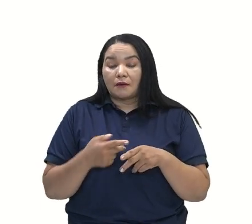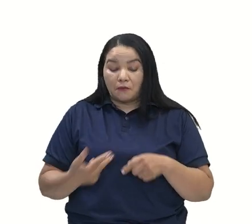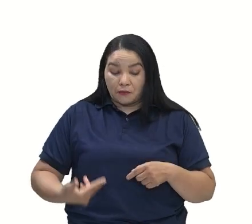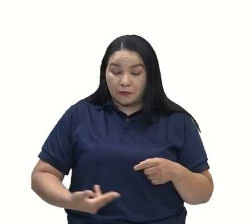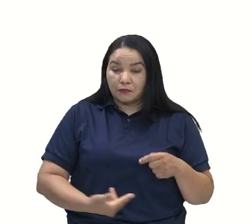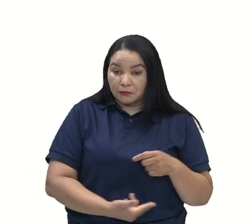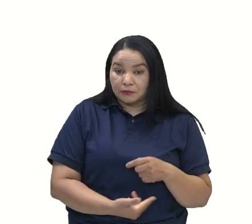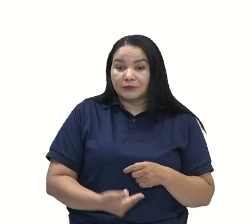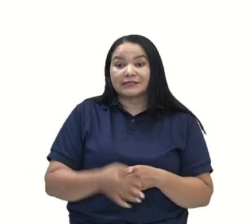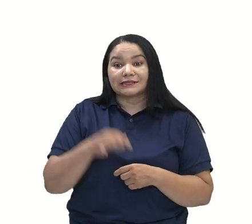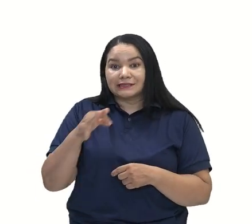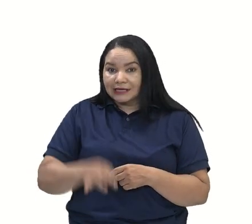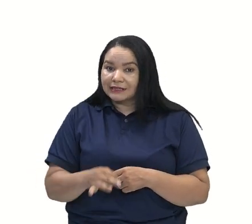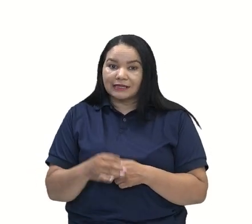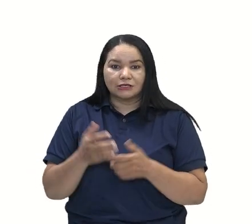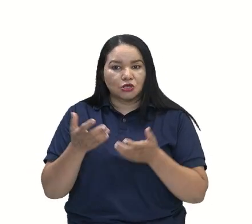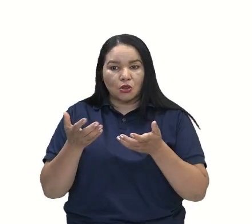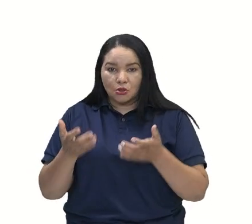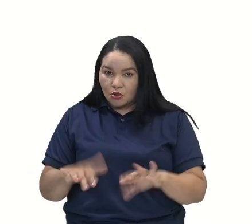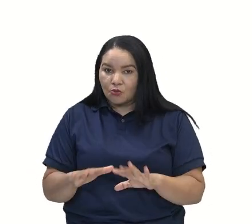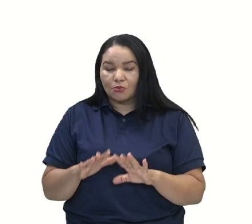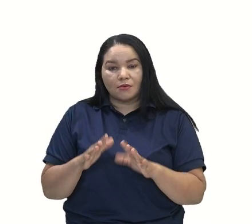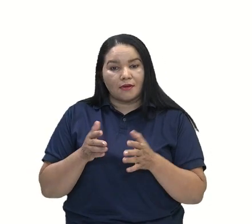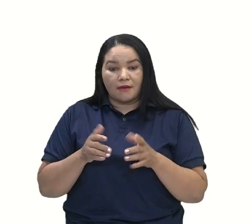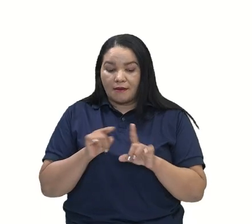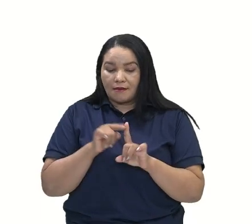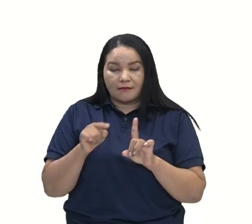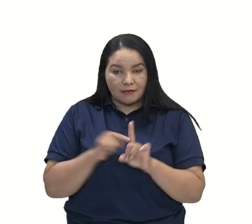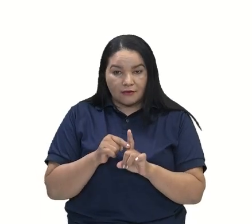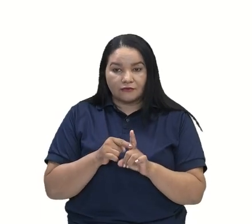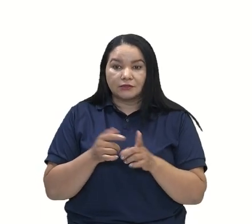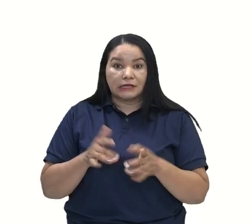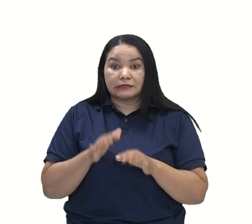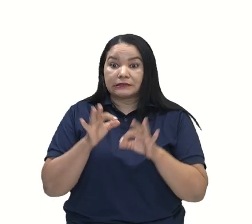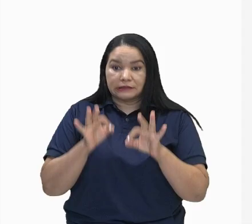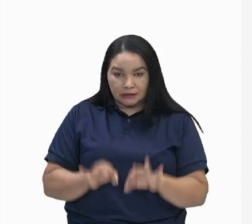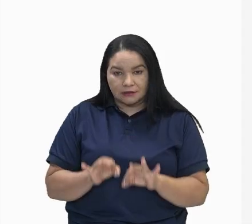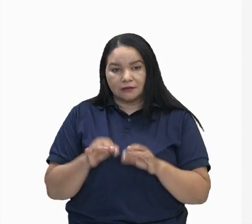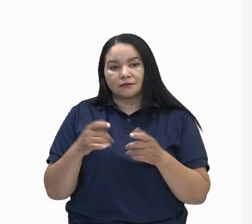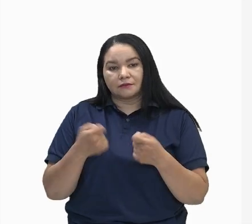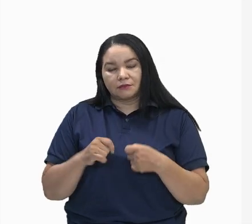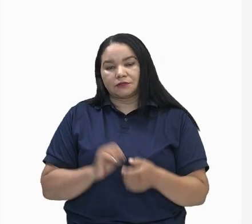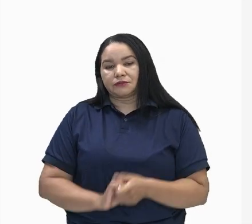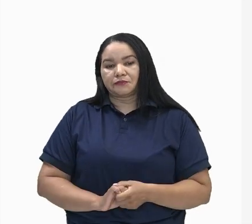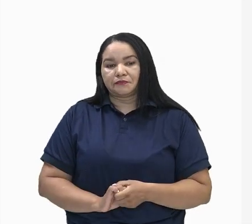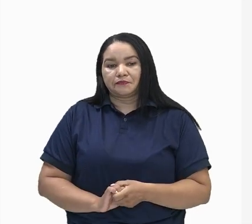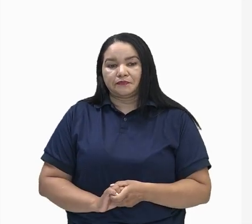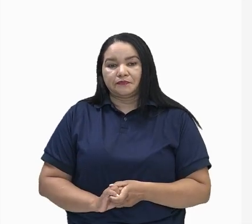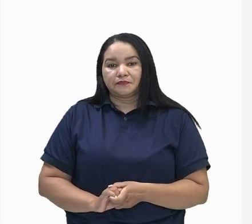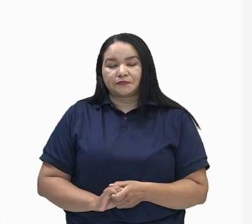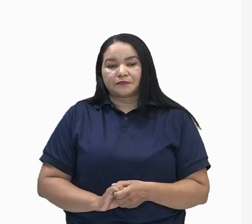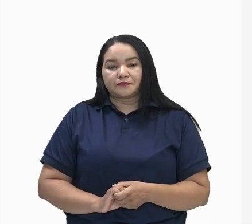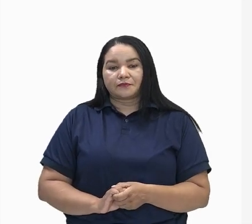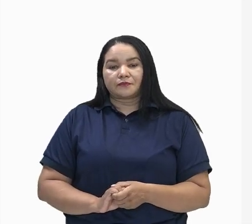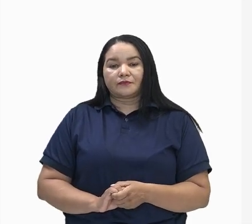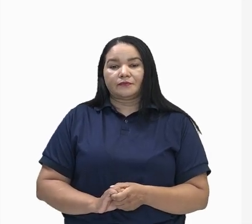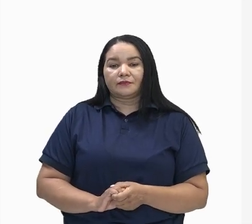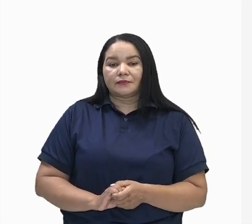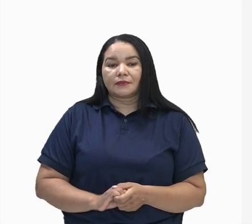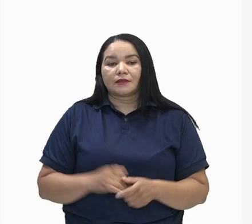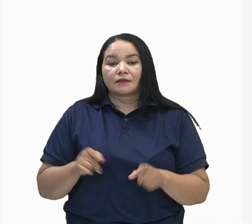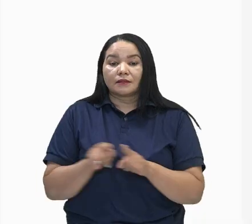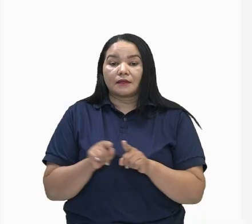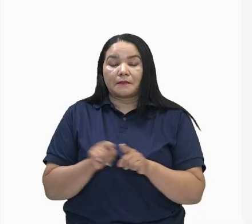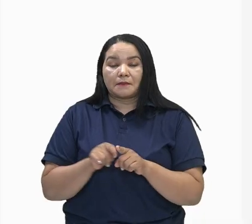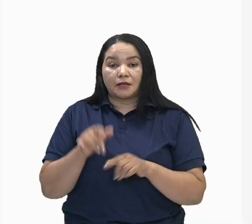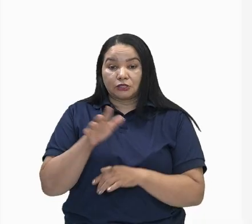tem certeza que ela não quer mais uma nova gravidez. Então, de maneira geral, esses métodos,